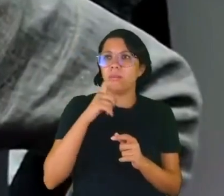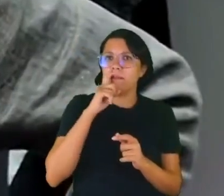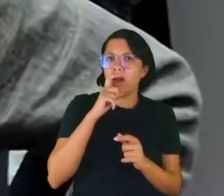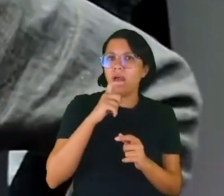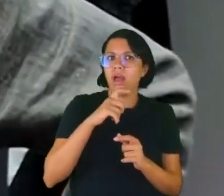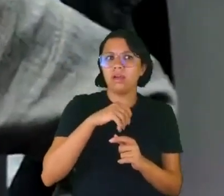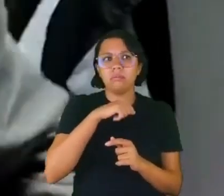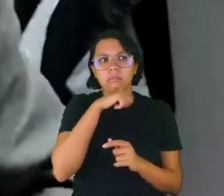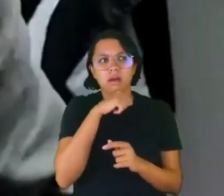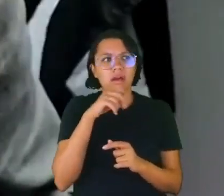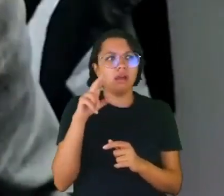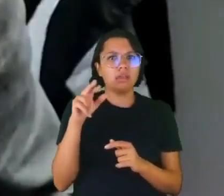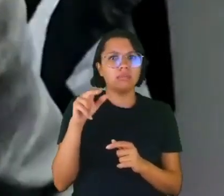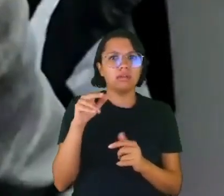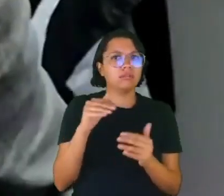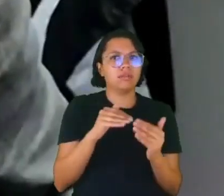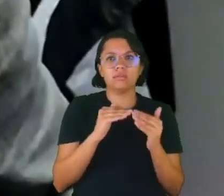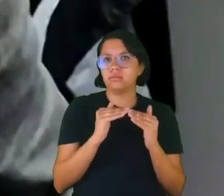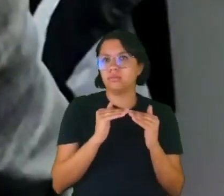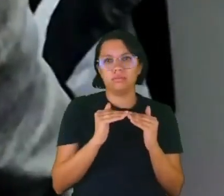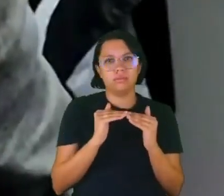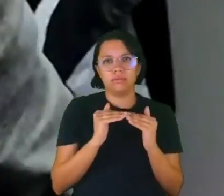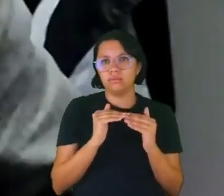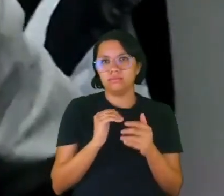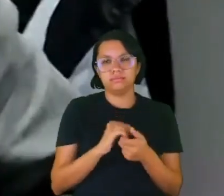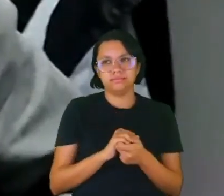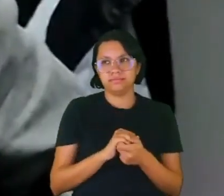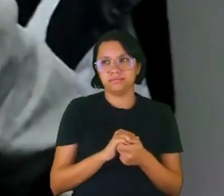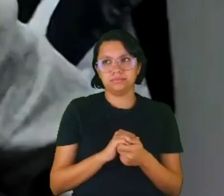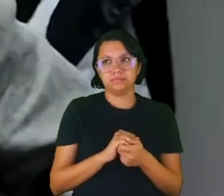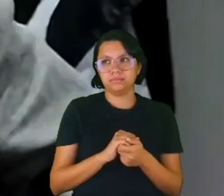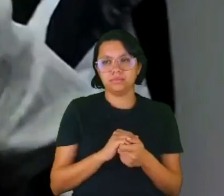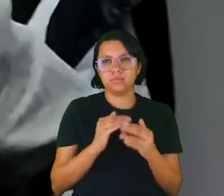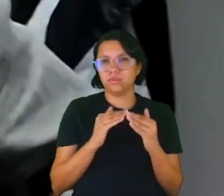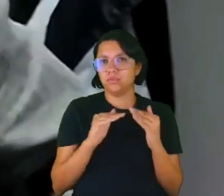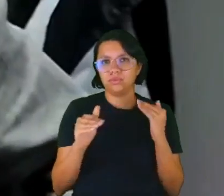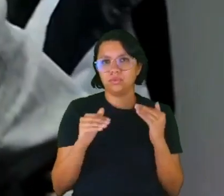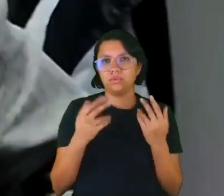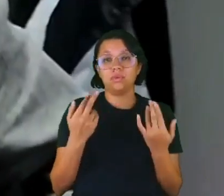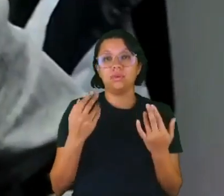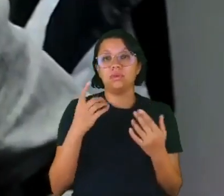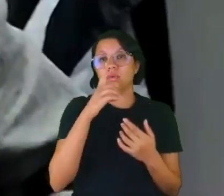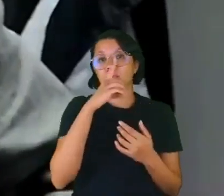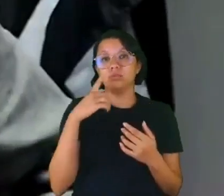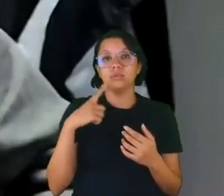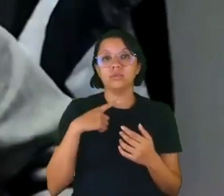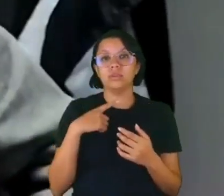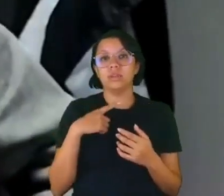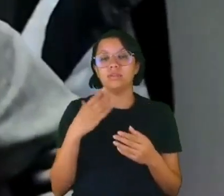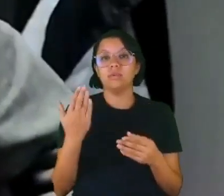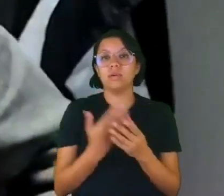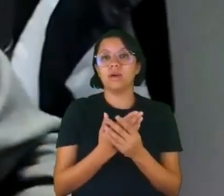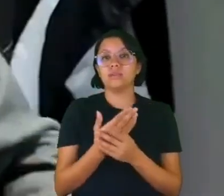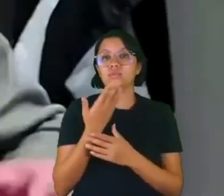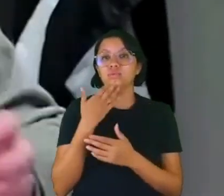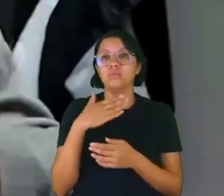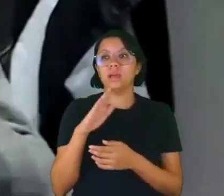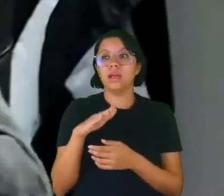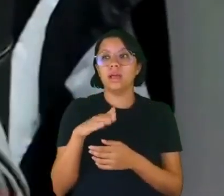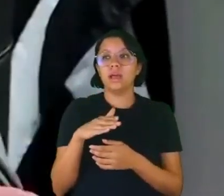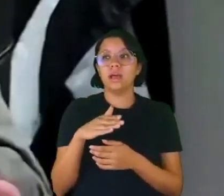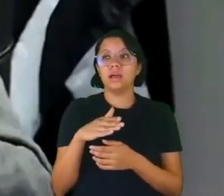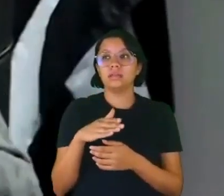irmão? Eu não vou concordar com isso. Neste mesmo domingo, teve um caso de uma criança que nasceu com um negócio,